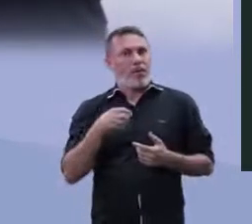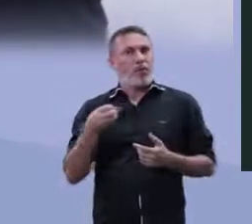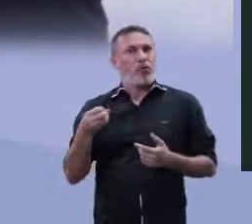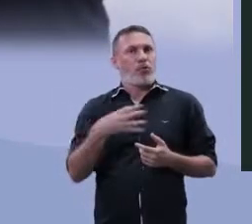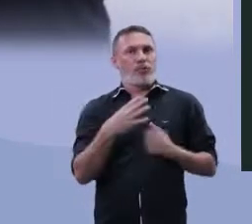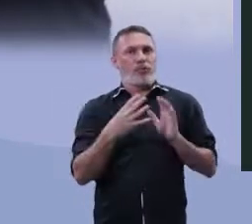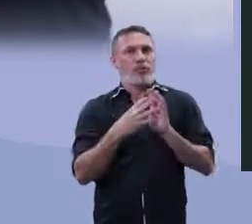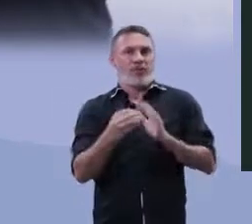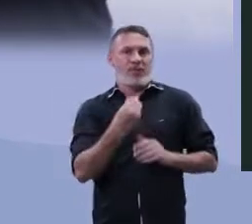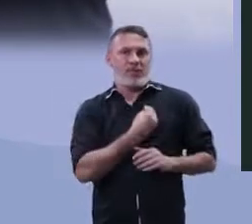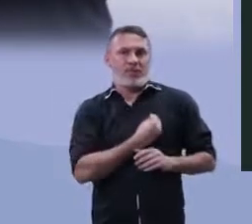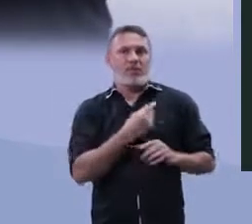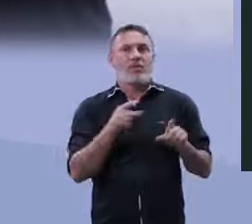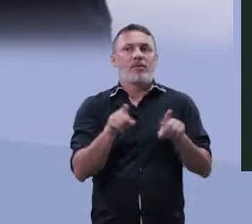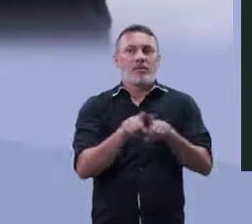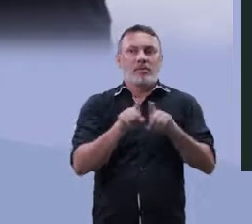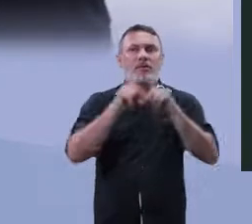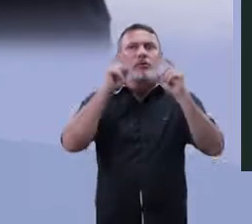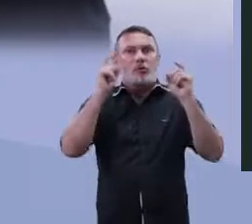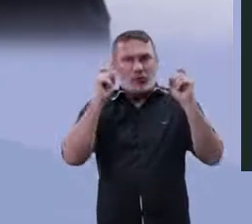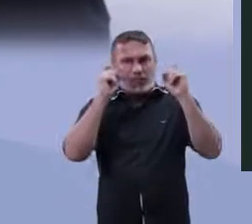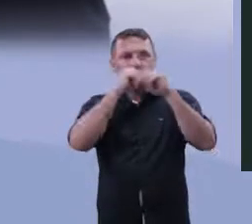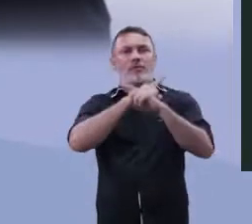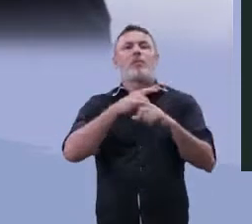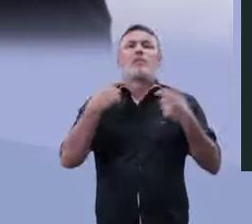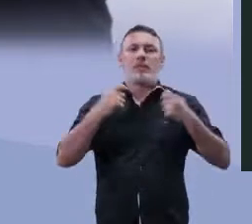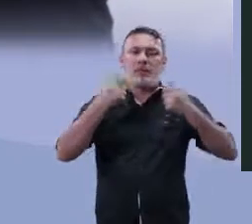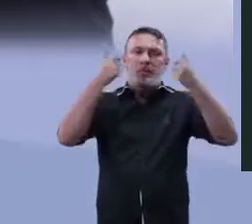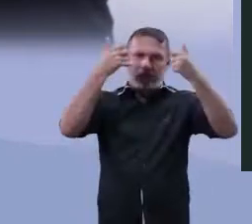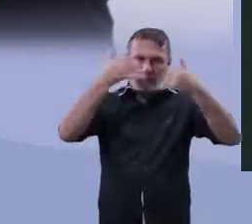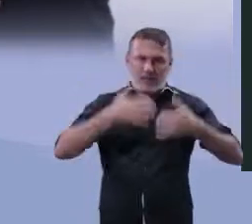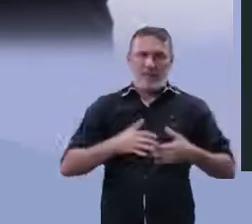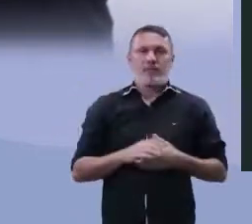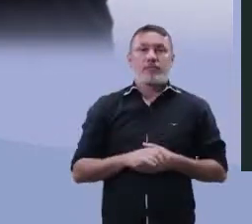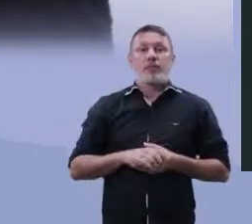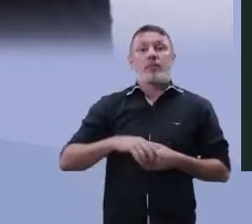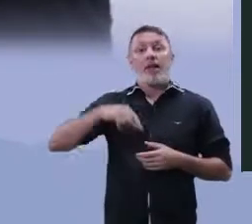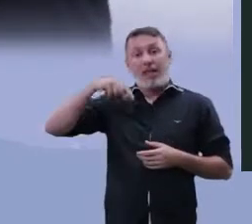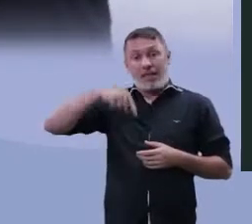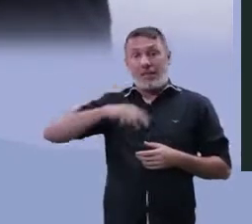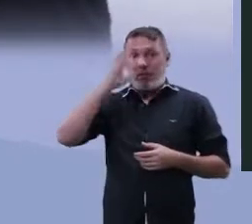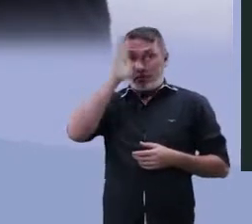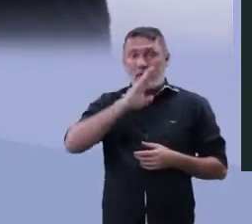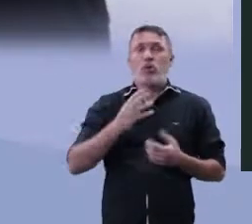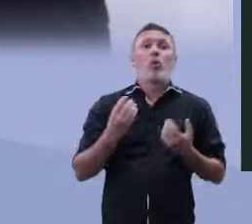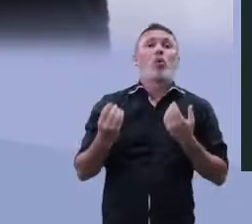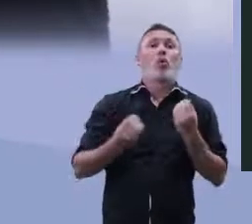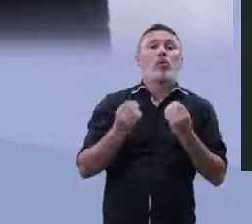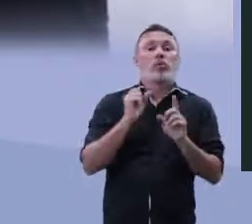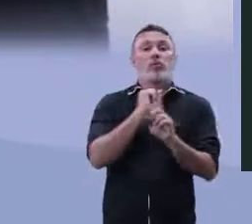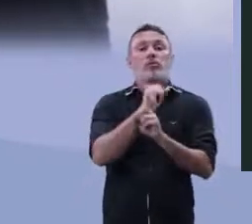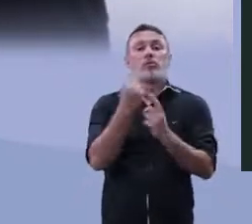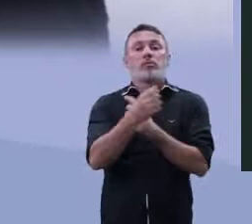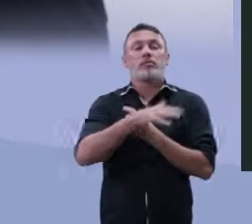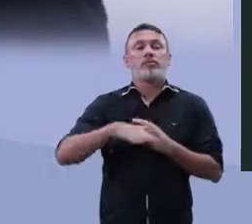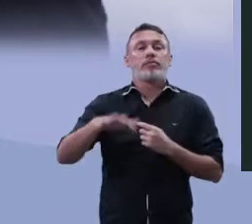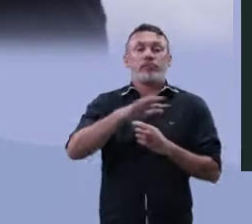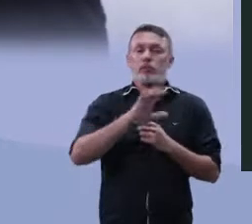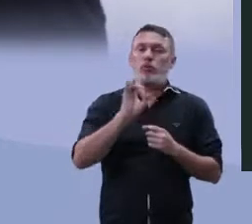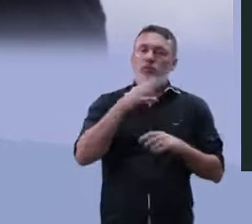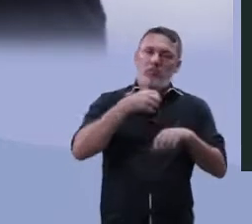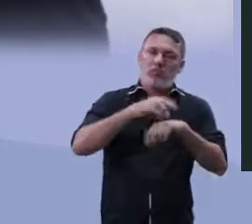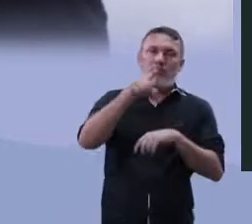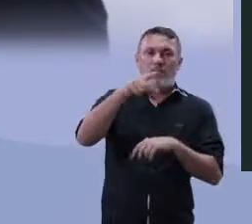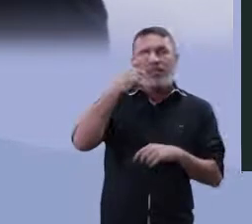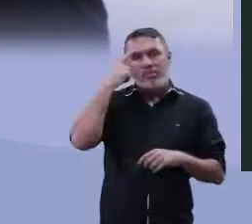um elemento novo e complexo que necessitava uma explicação. No caso do Brasil, não. No caso do Brasil, para vocês terem